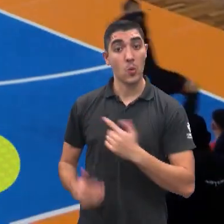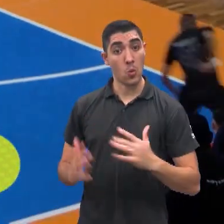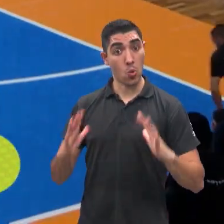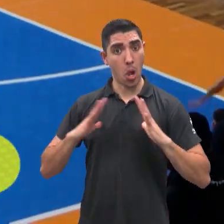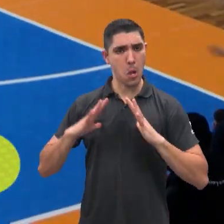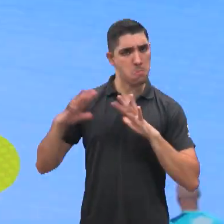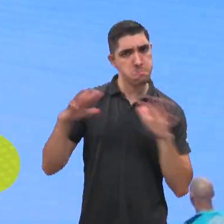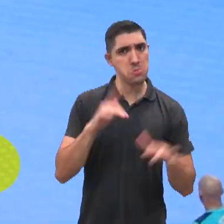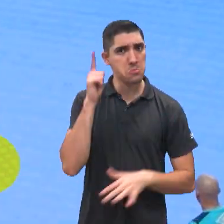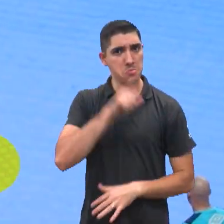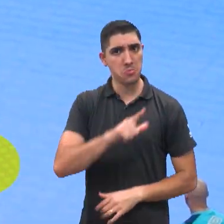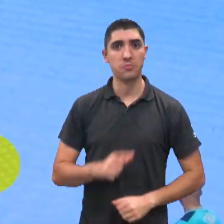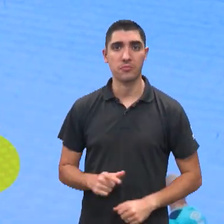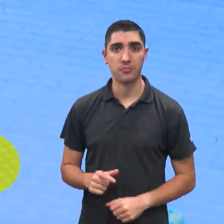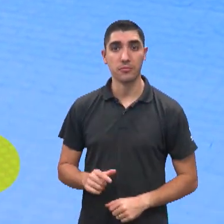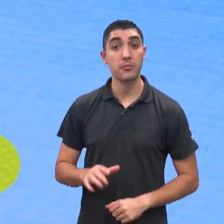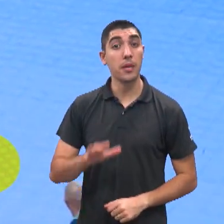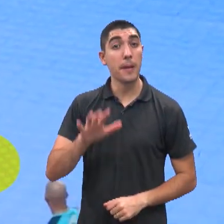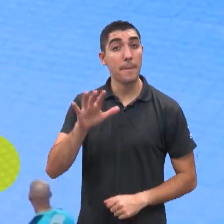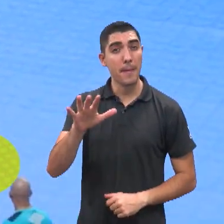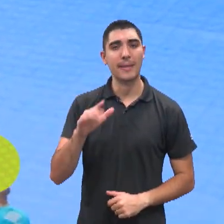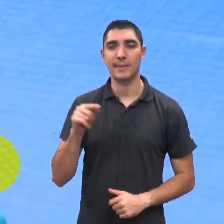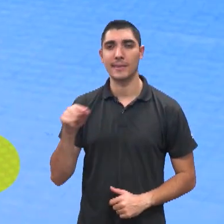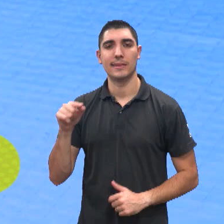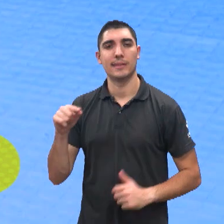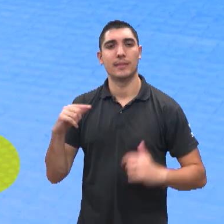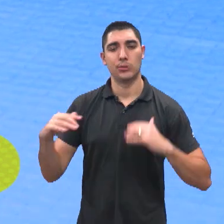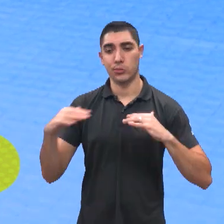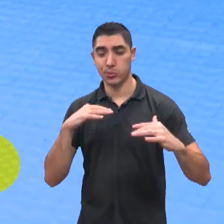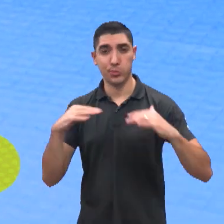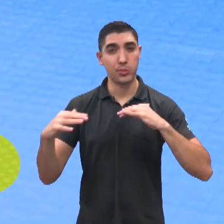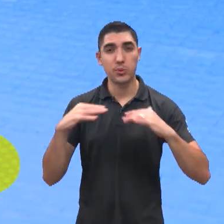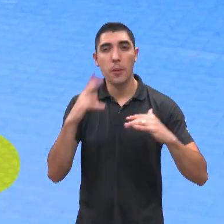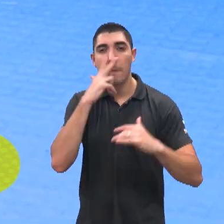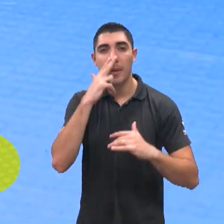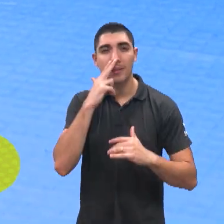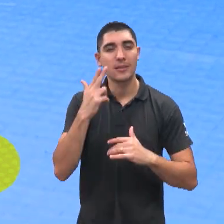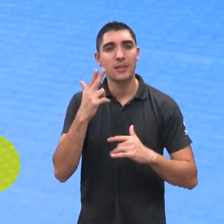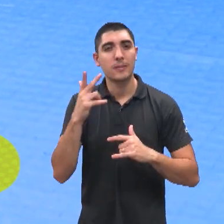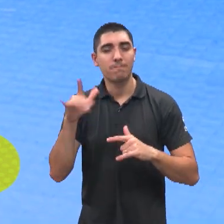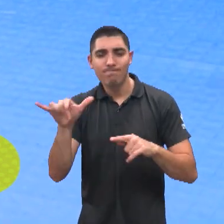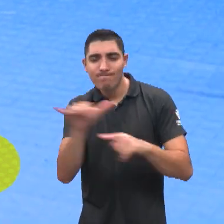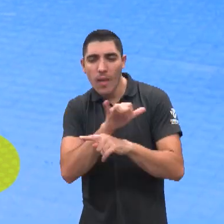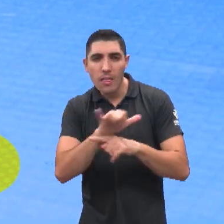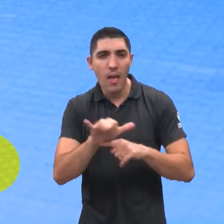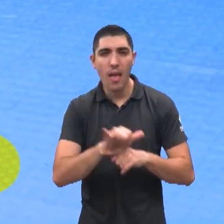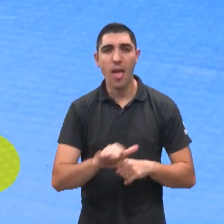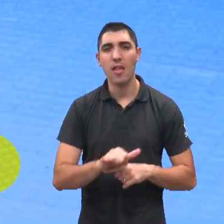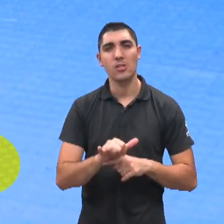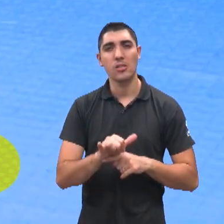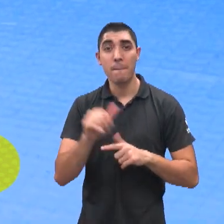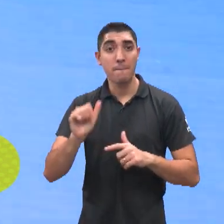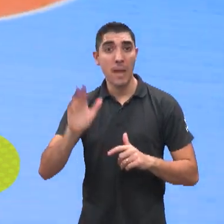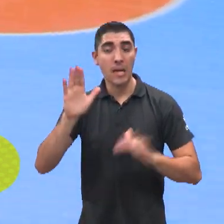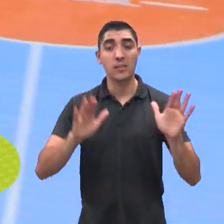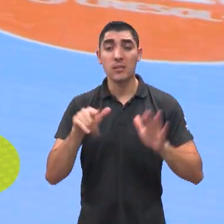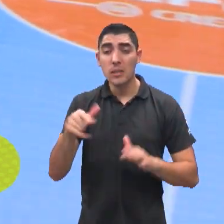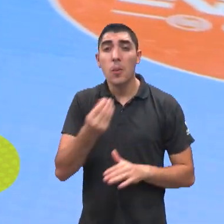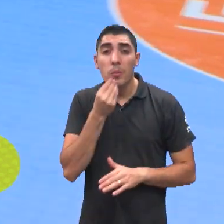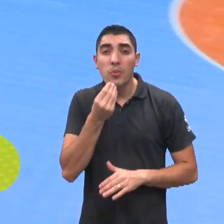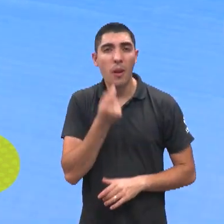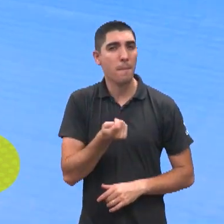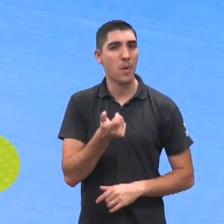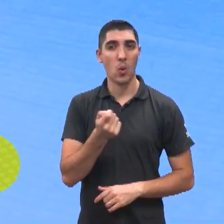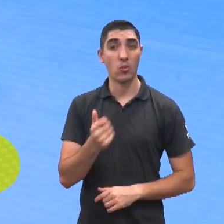espalmou. Mas o jogo era mais tático do que técnico, e as boas chances pouco apareciam. O